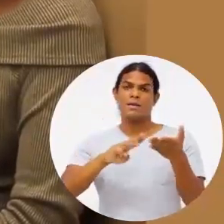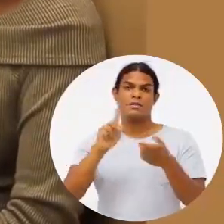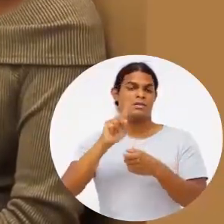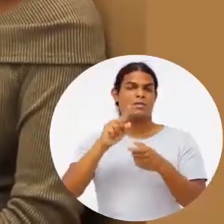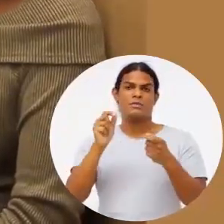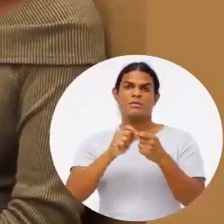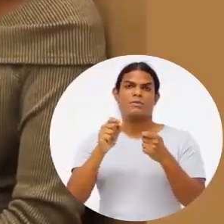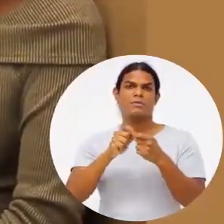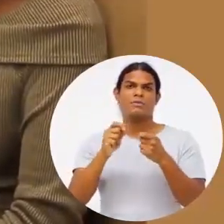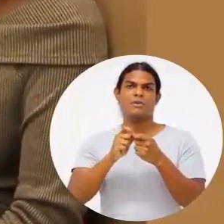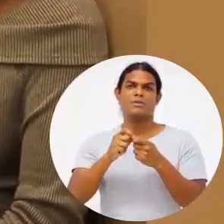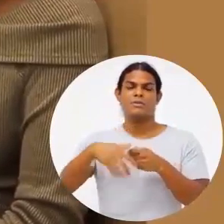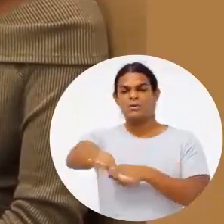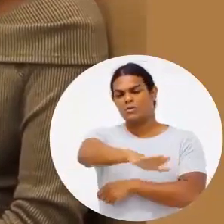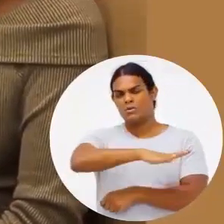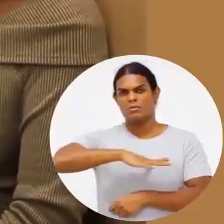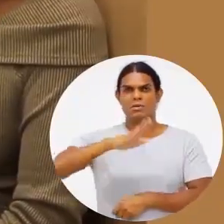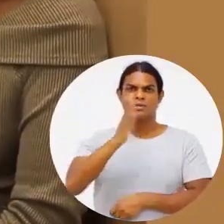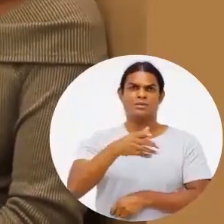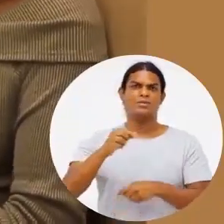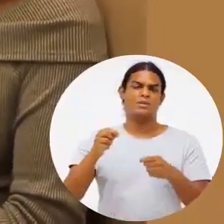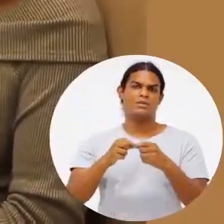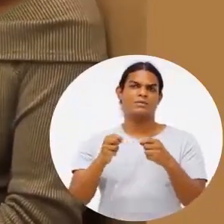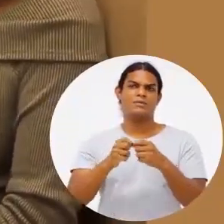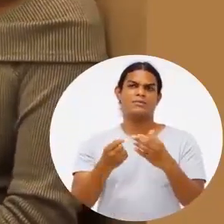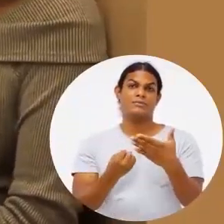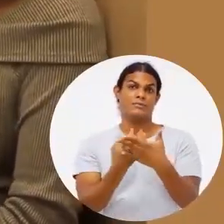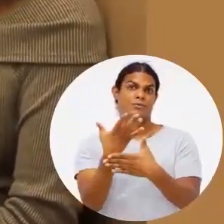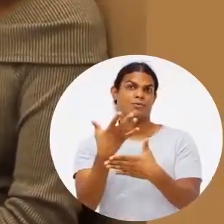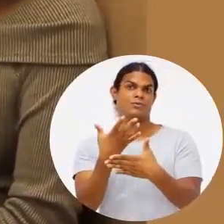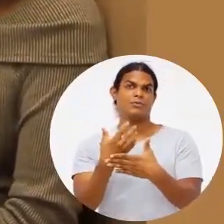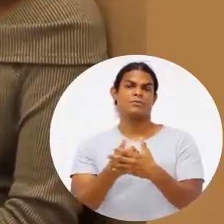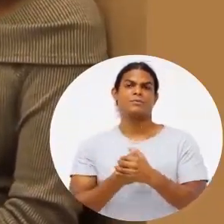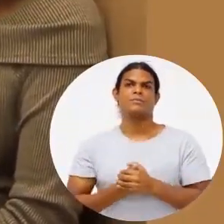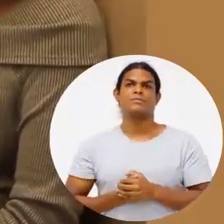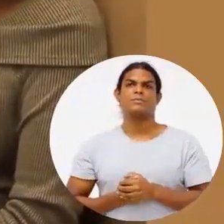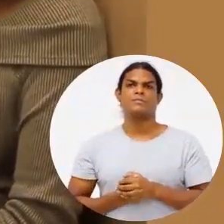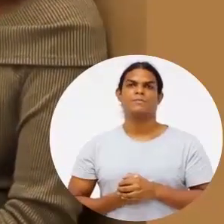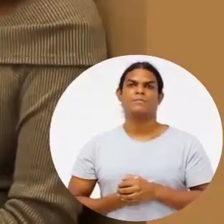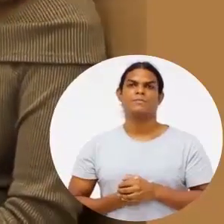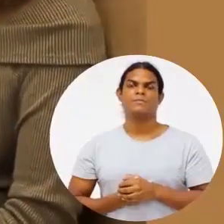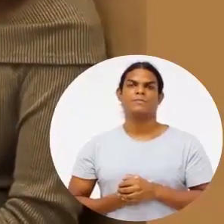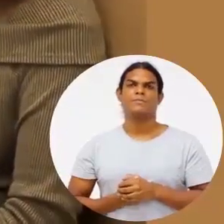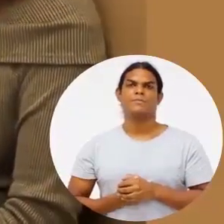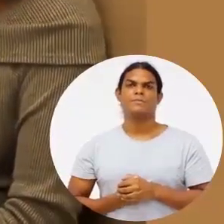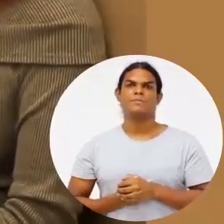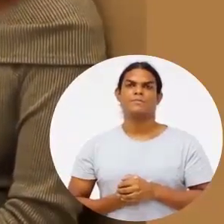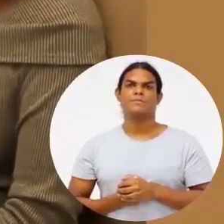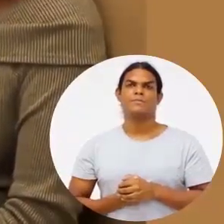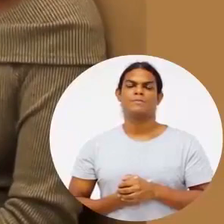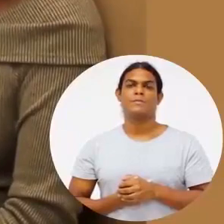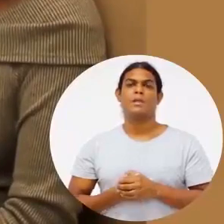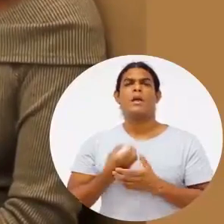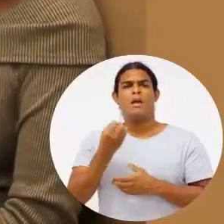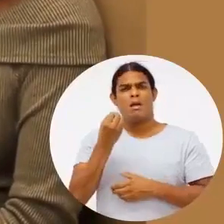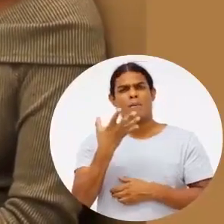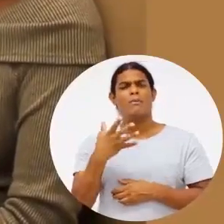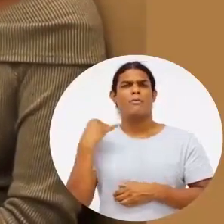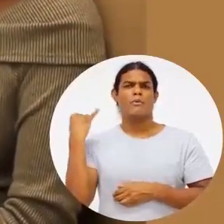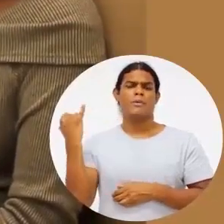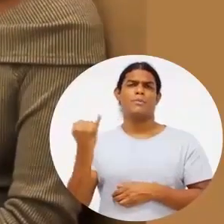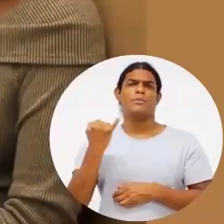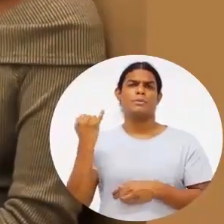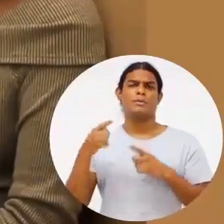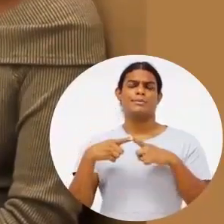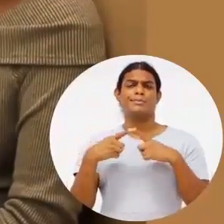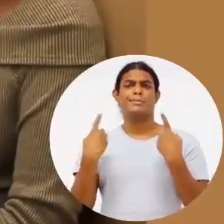construído. Então, ao ser usada para avaliação de ambiente, dá certo? Dá. Dá um resultado bom?